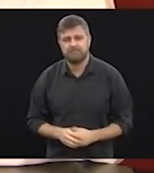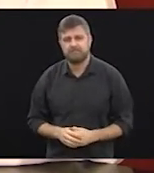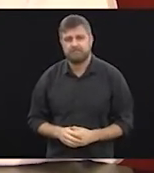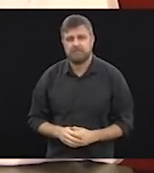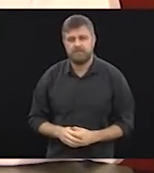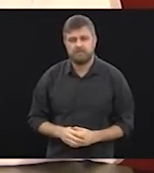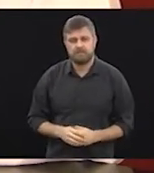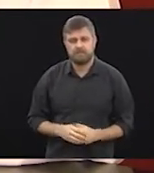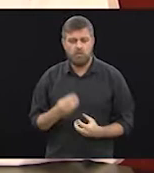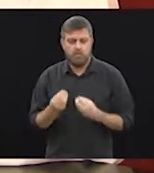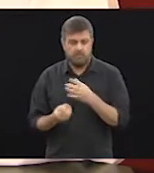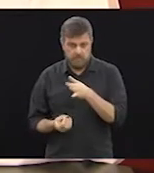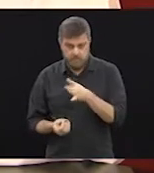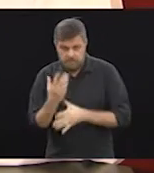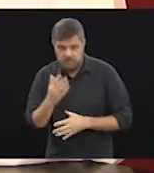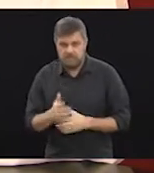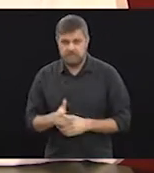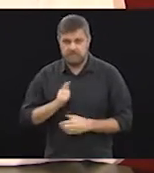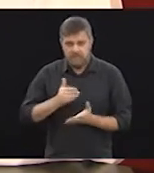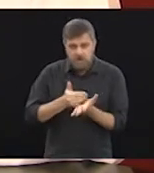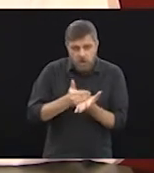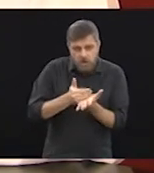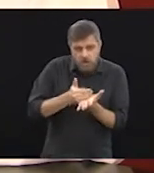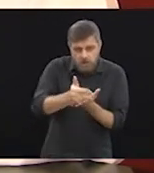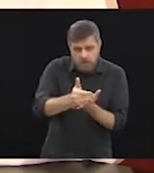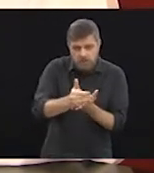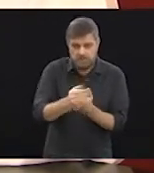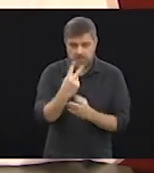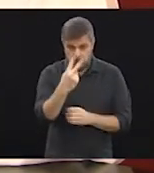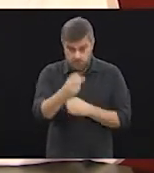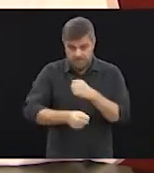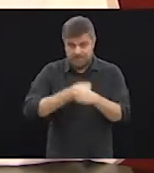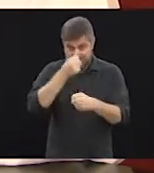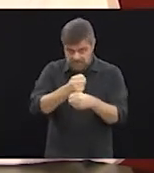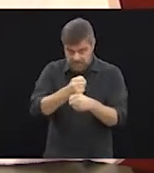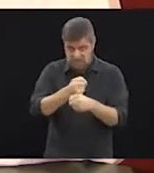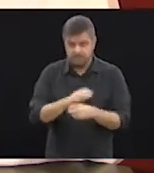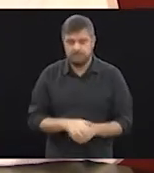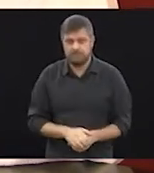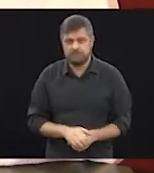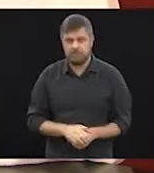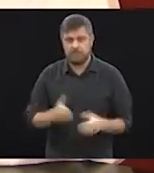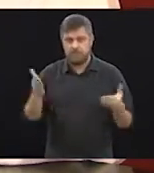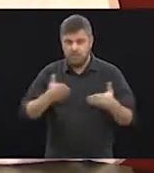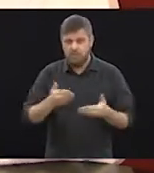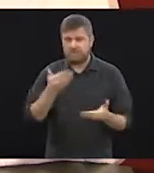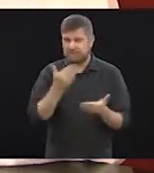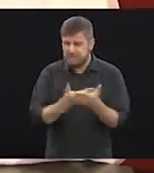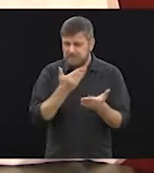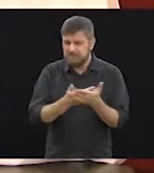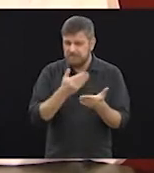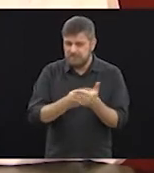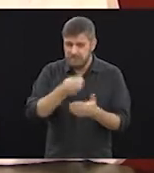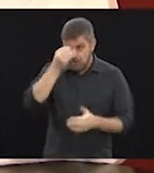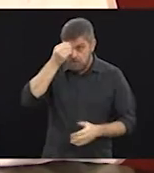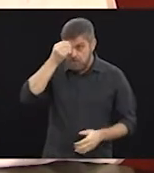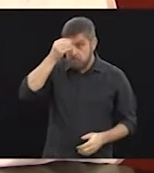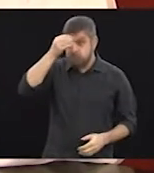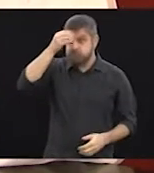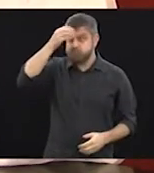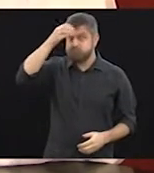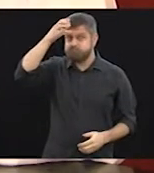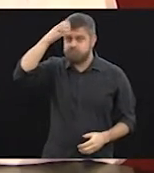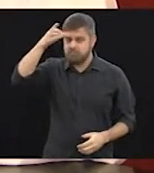E isso é feito, no início era feito em 2 anos. Hoje, com a expansão do conhecimento,